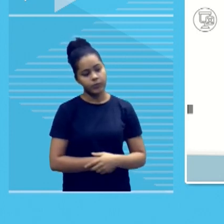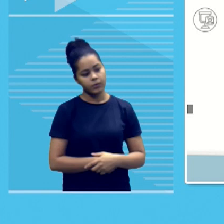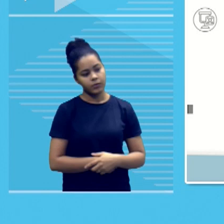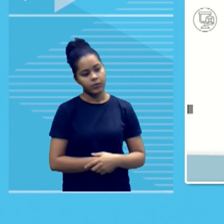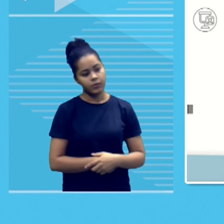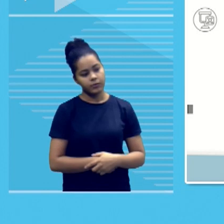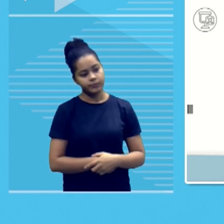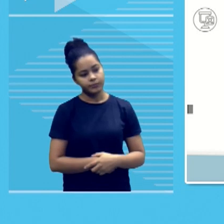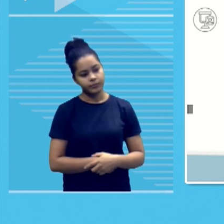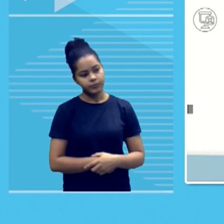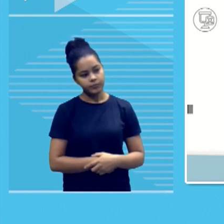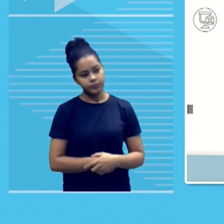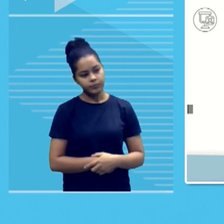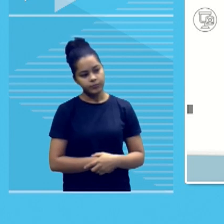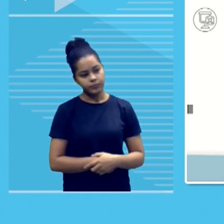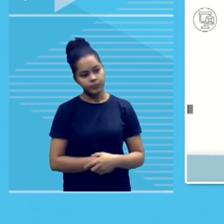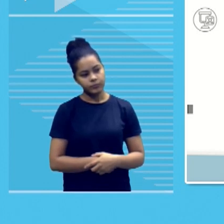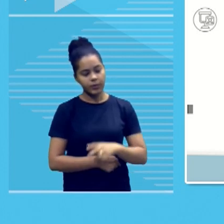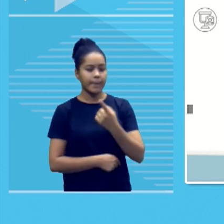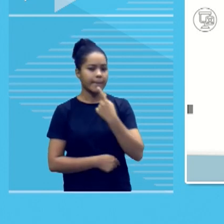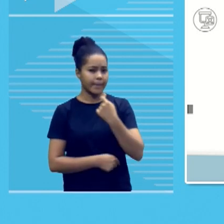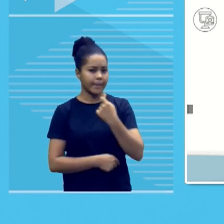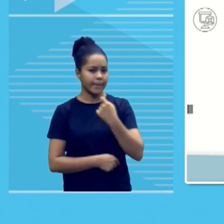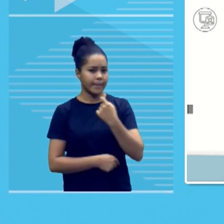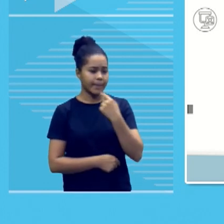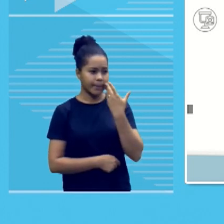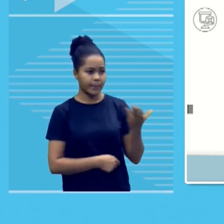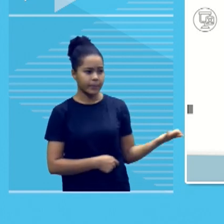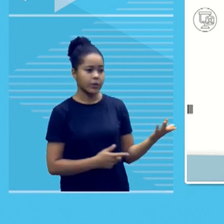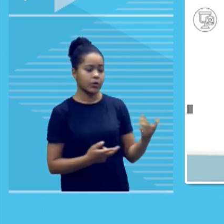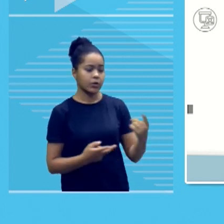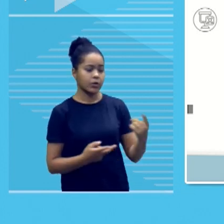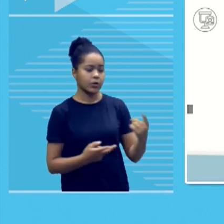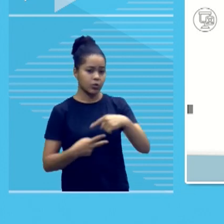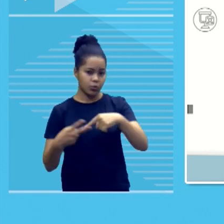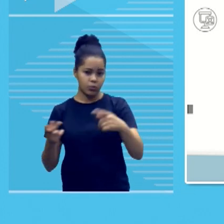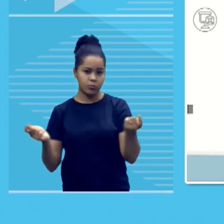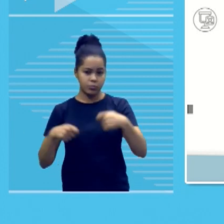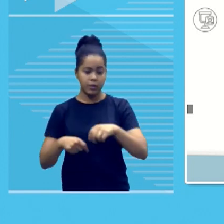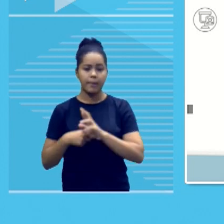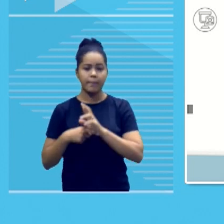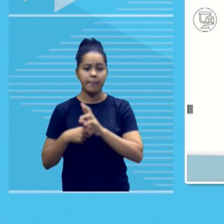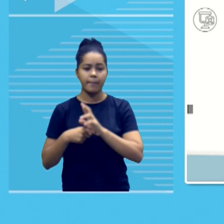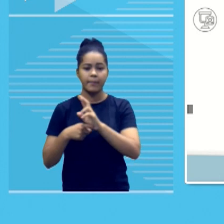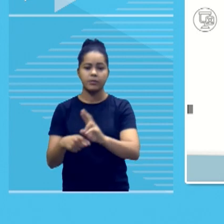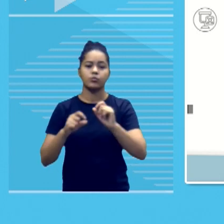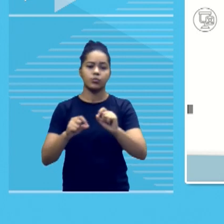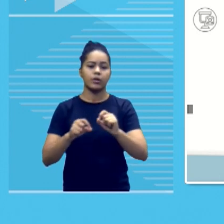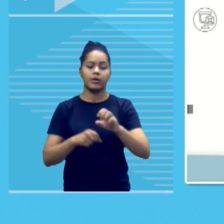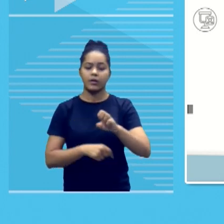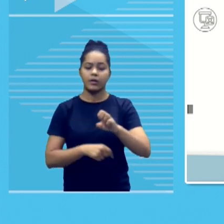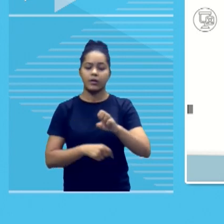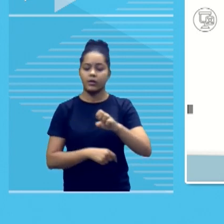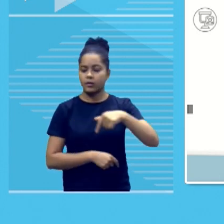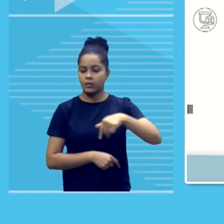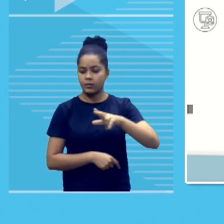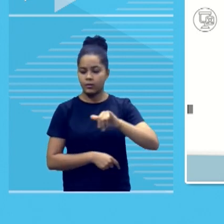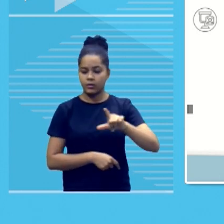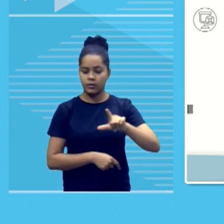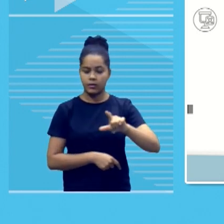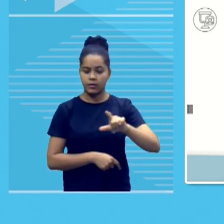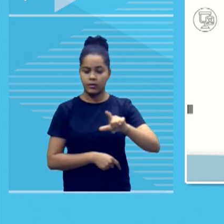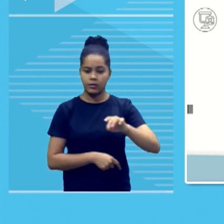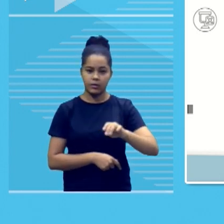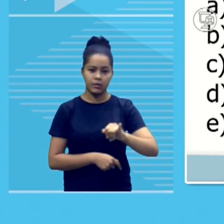é dessa maneira com as duas setas assim isso aqui também representa equilíbrio tá representa